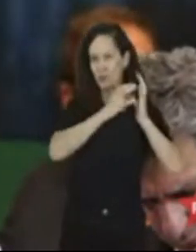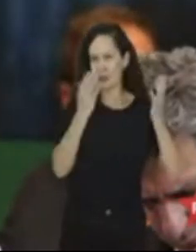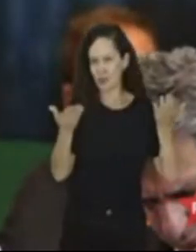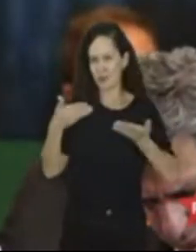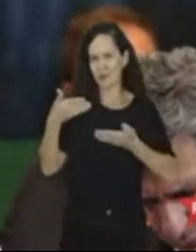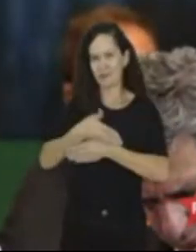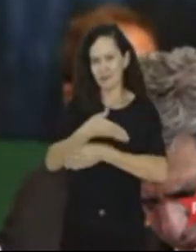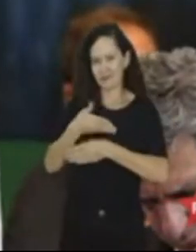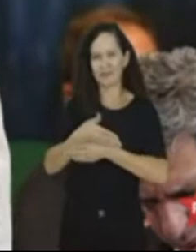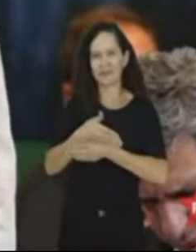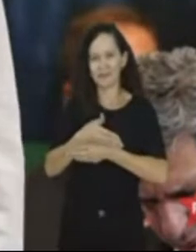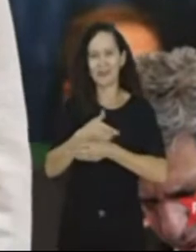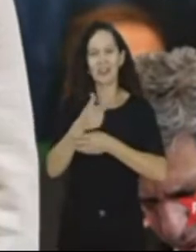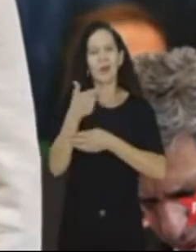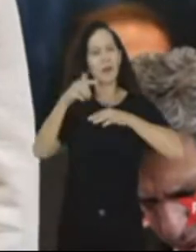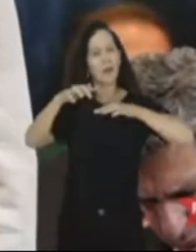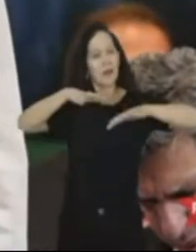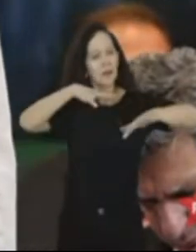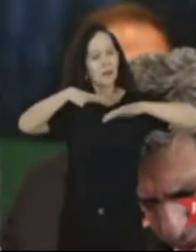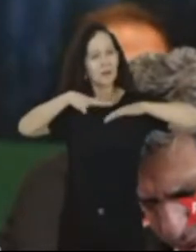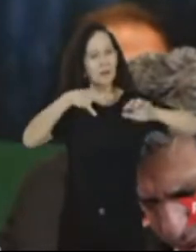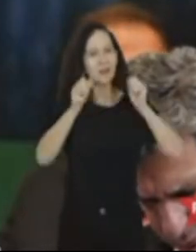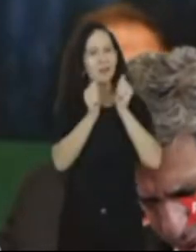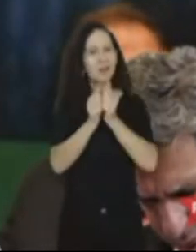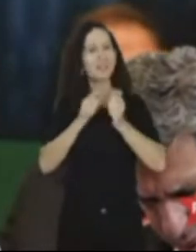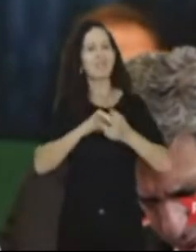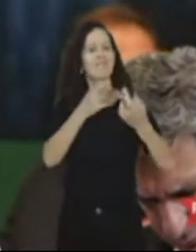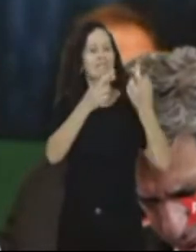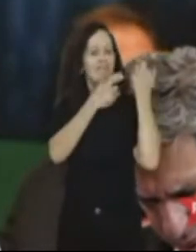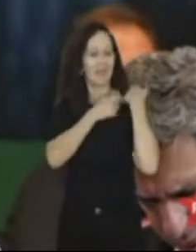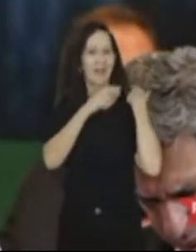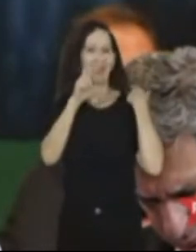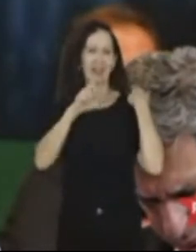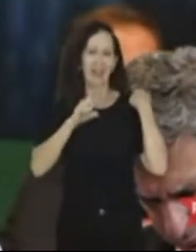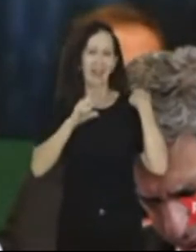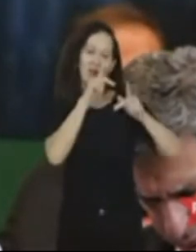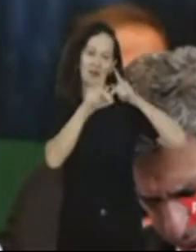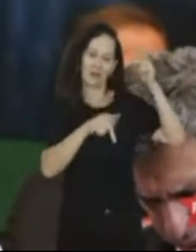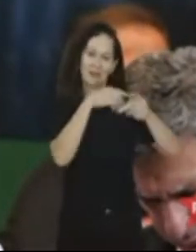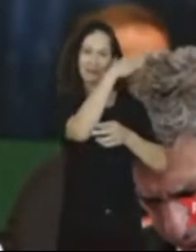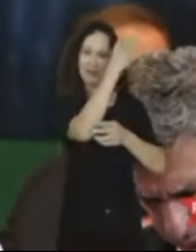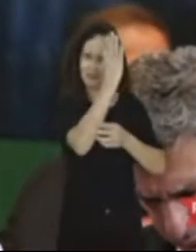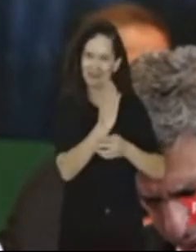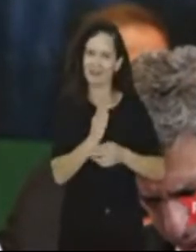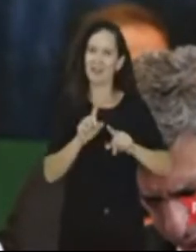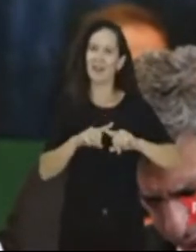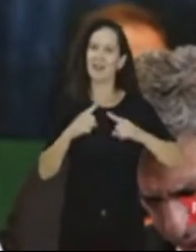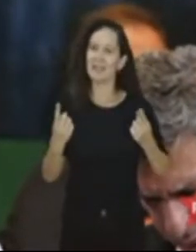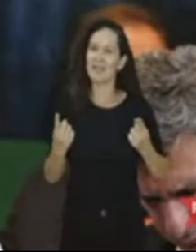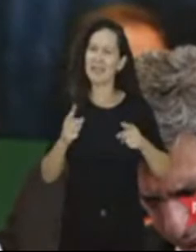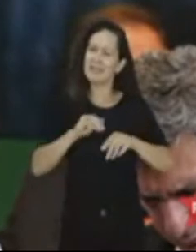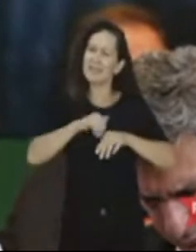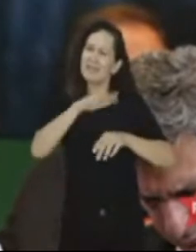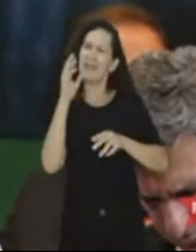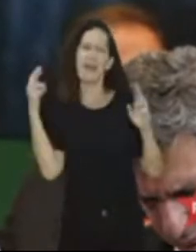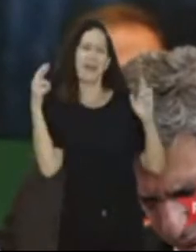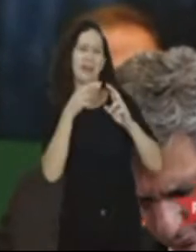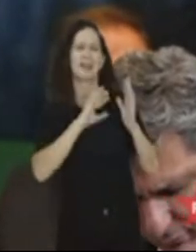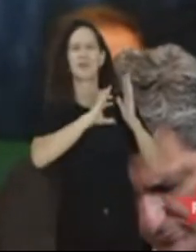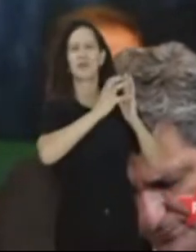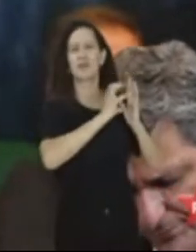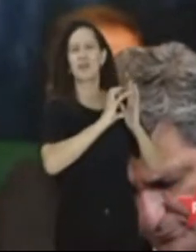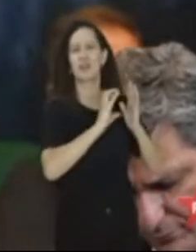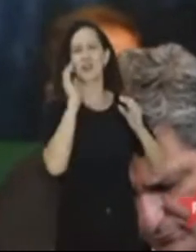os movimentos, tem responsabilidade com o povo brasileiro. Mas mais do que representar um partido numa eleição,